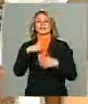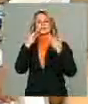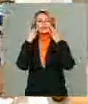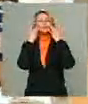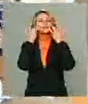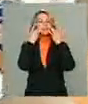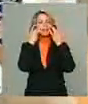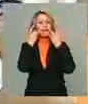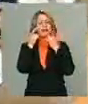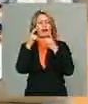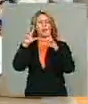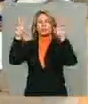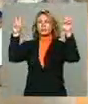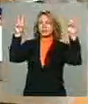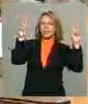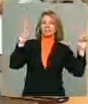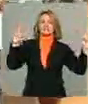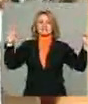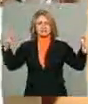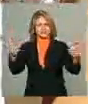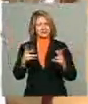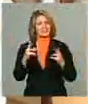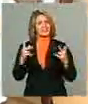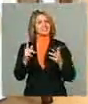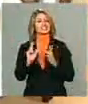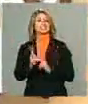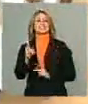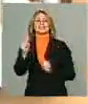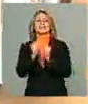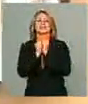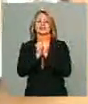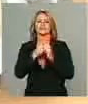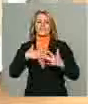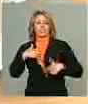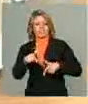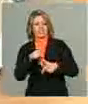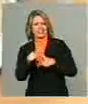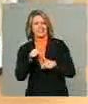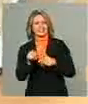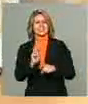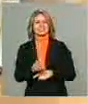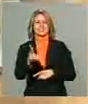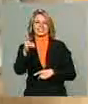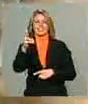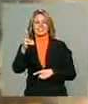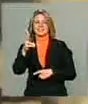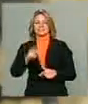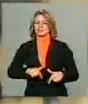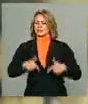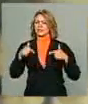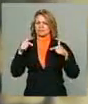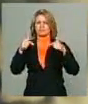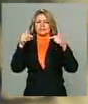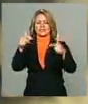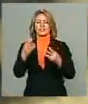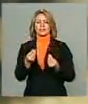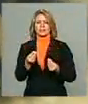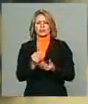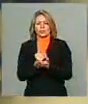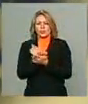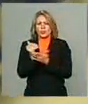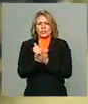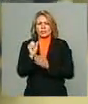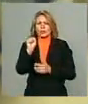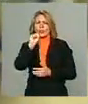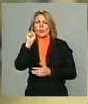Morro três pequenas do barulho guri tudo era protagonista estrela n protagonist estrela ela ela fic eu comecei comer